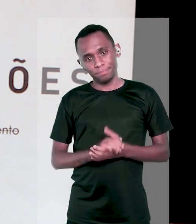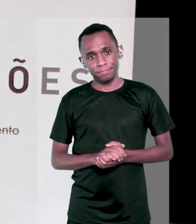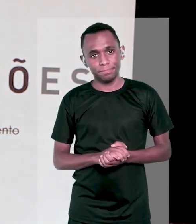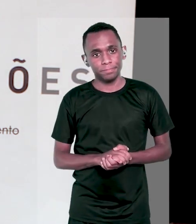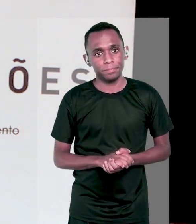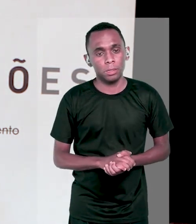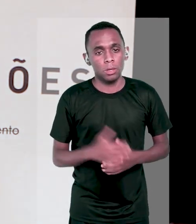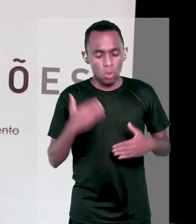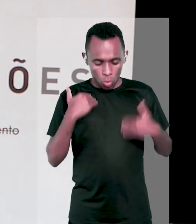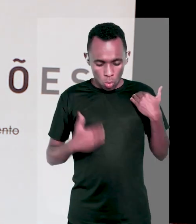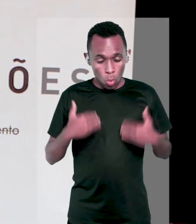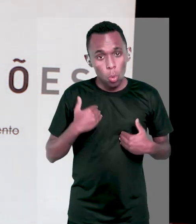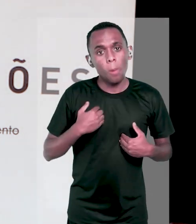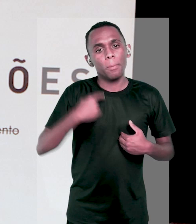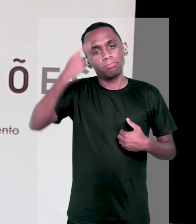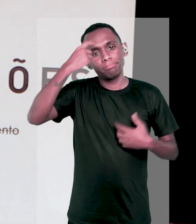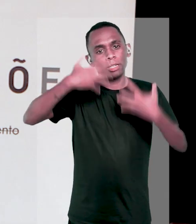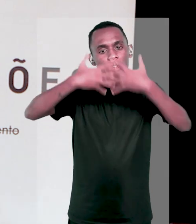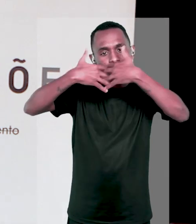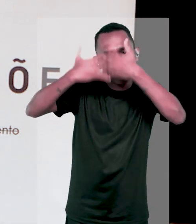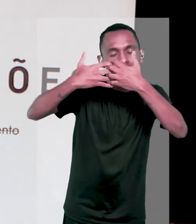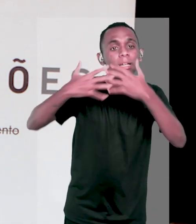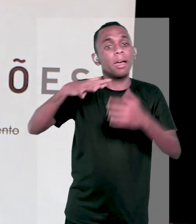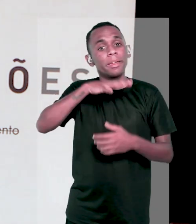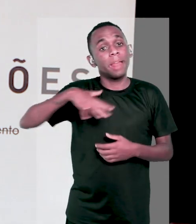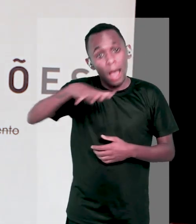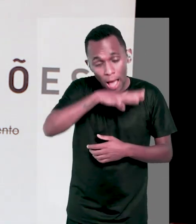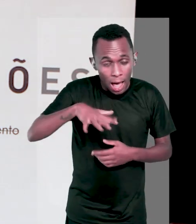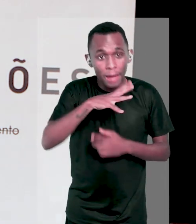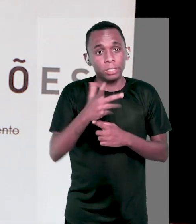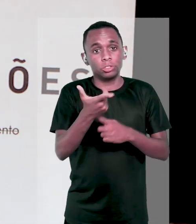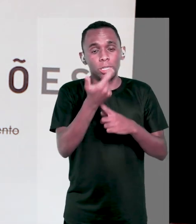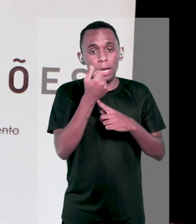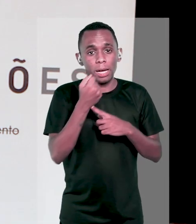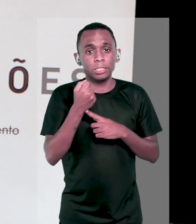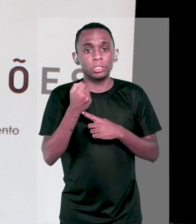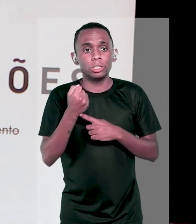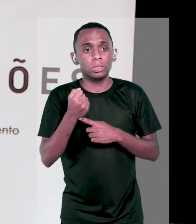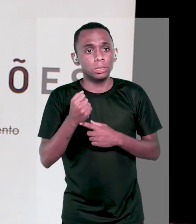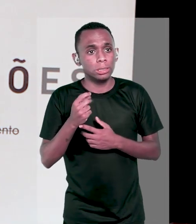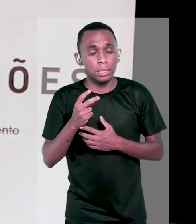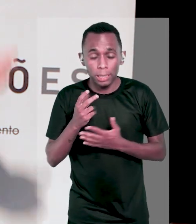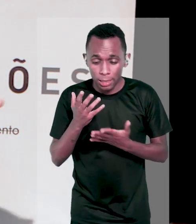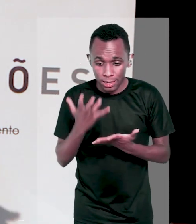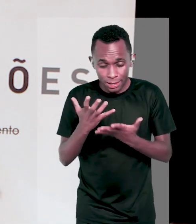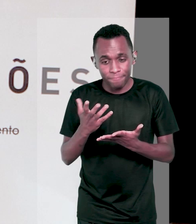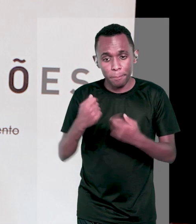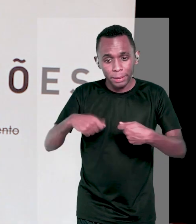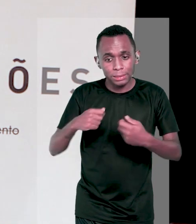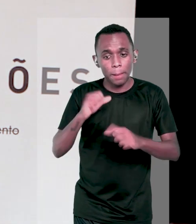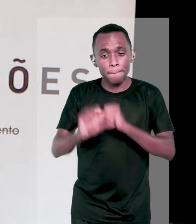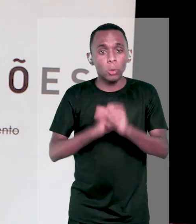conservação por que nós temos museus para conservar as obras de arte e para que nós possamos voltar a